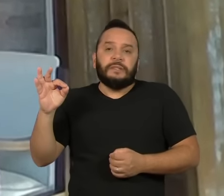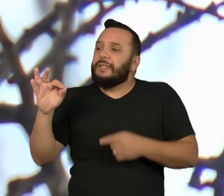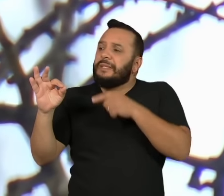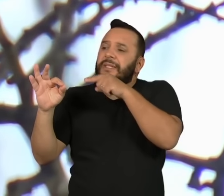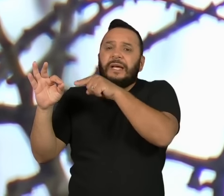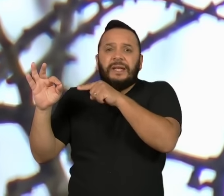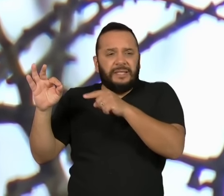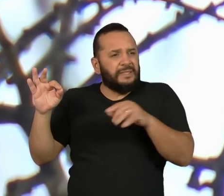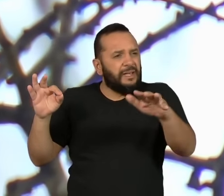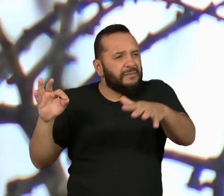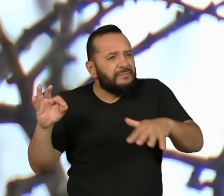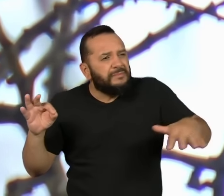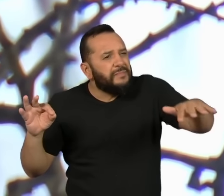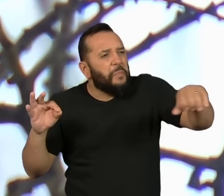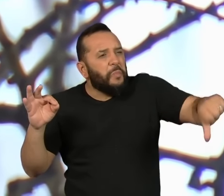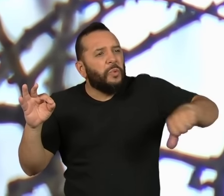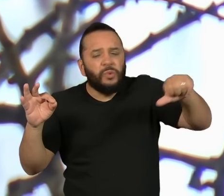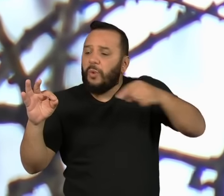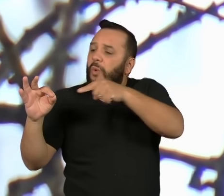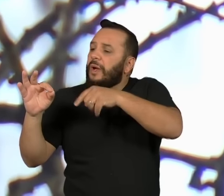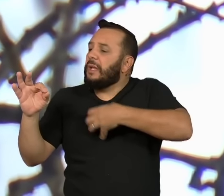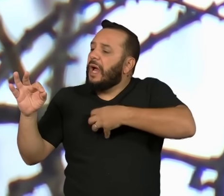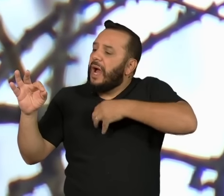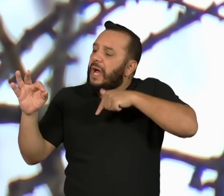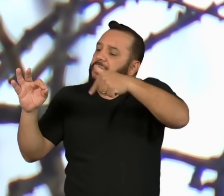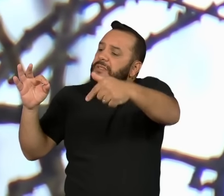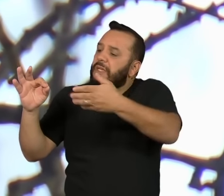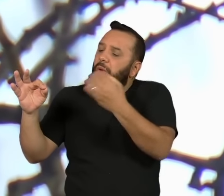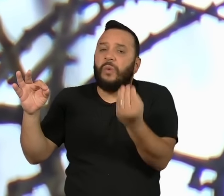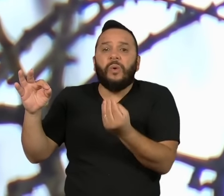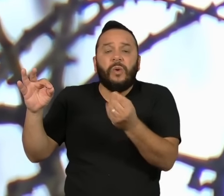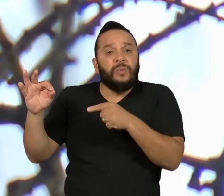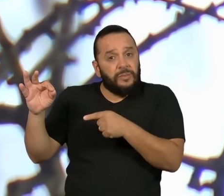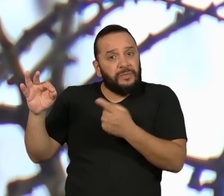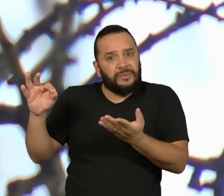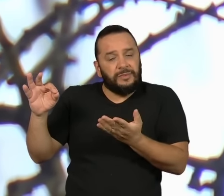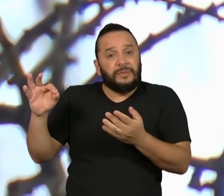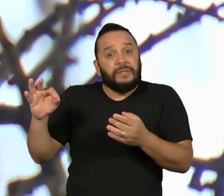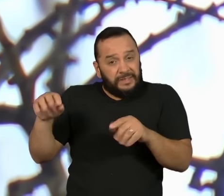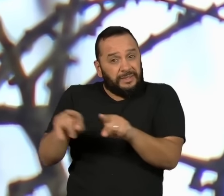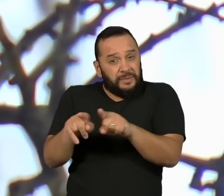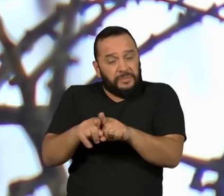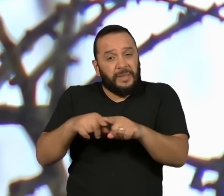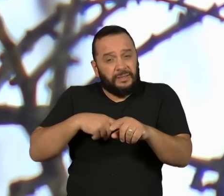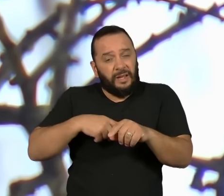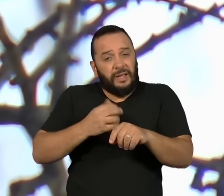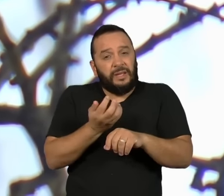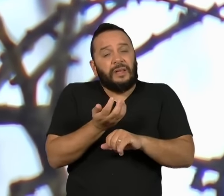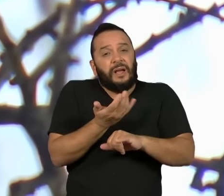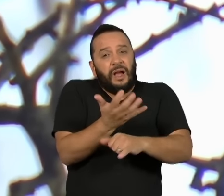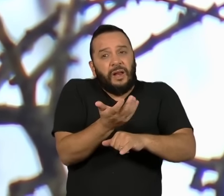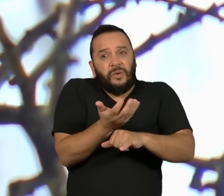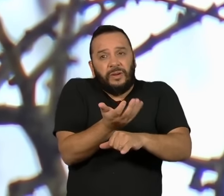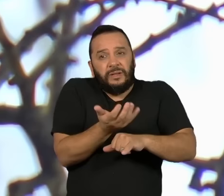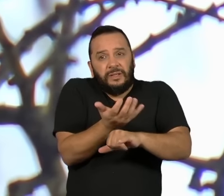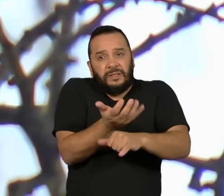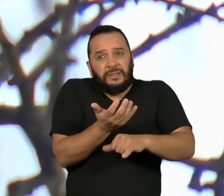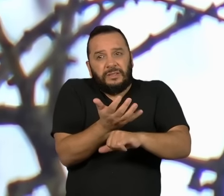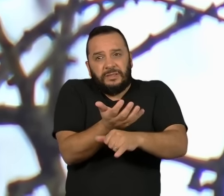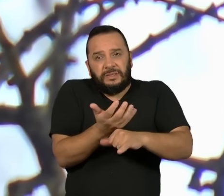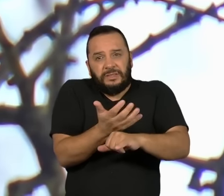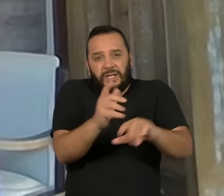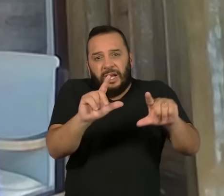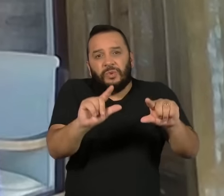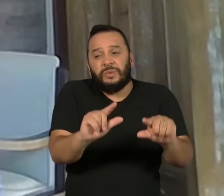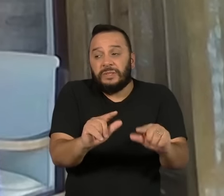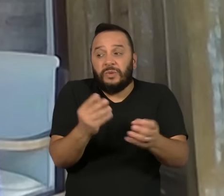podem reagir a esse cenário tão drástico, né, de redução calórica que a gente detectou no nosso